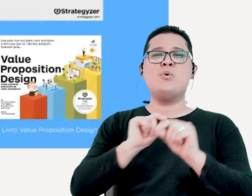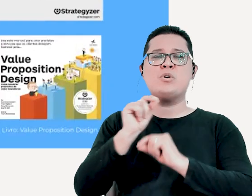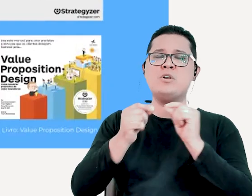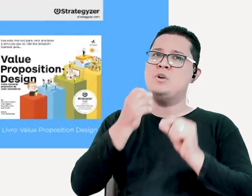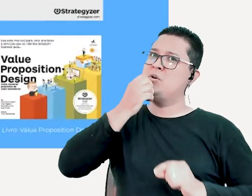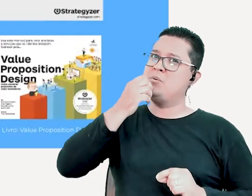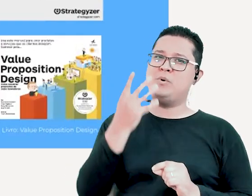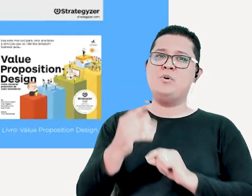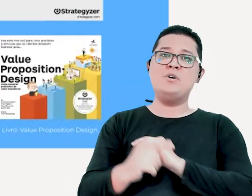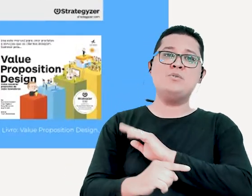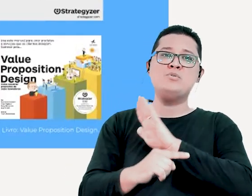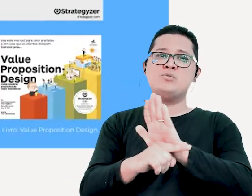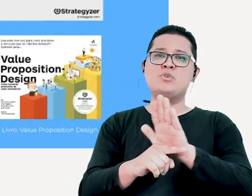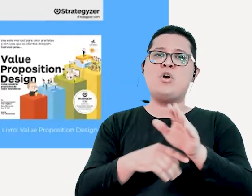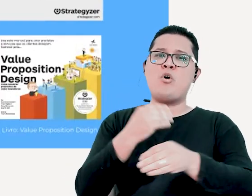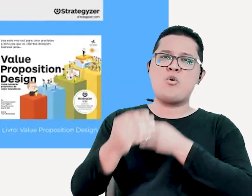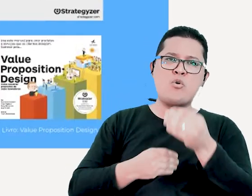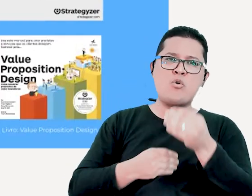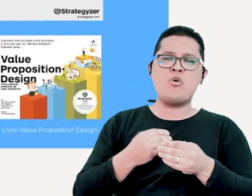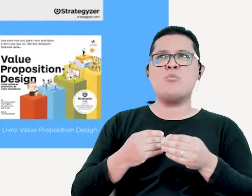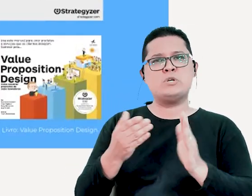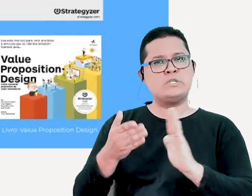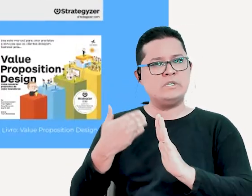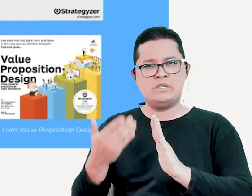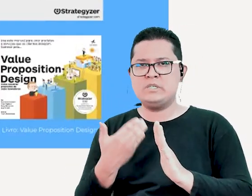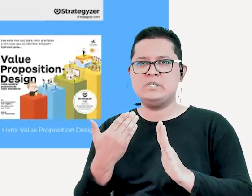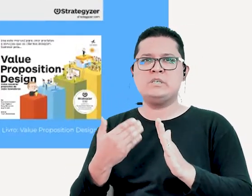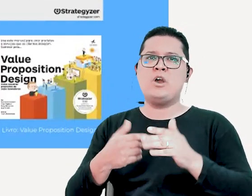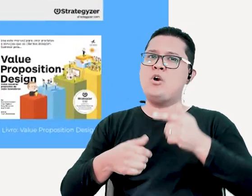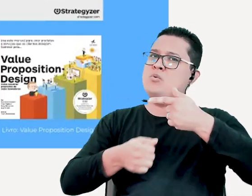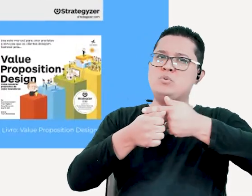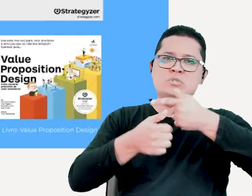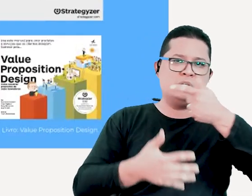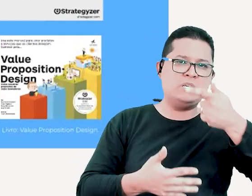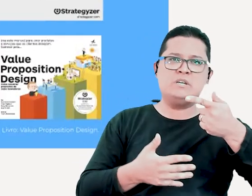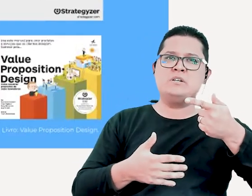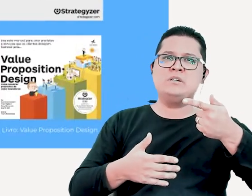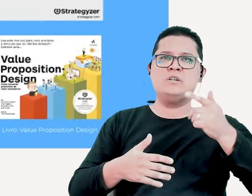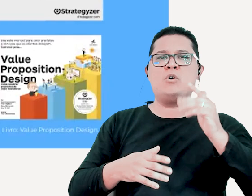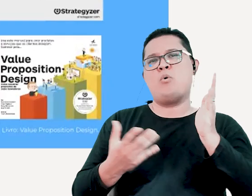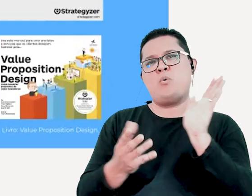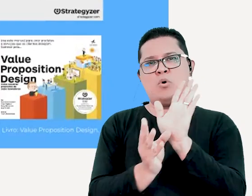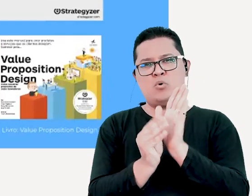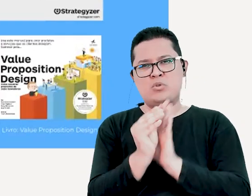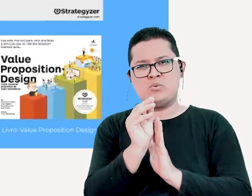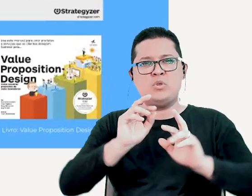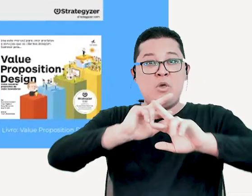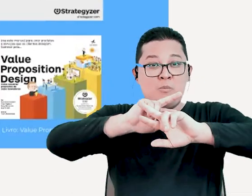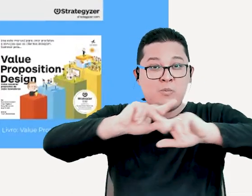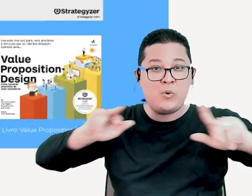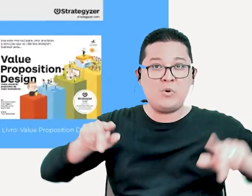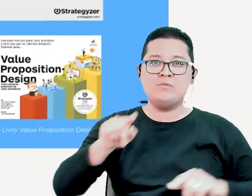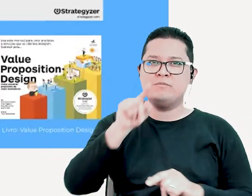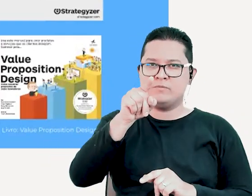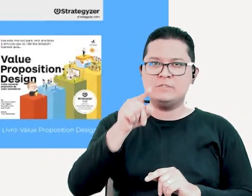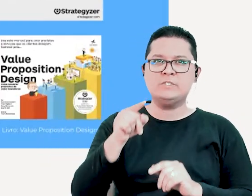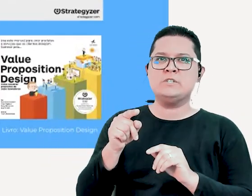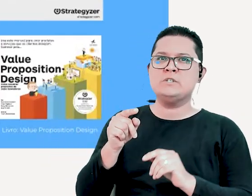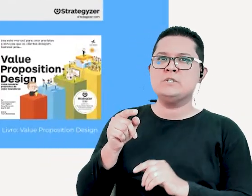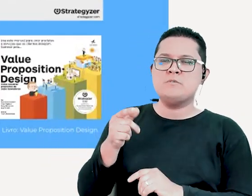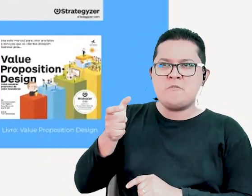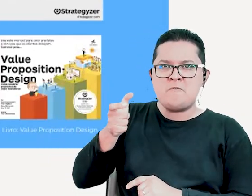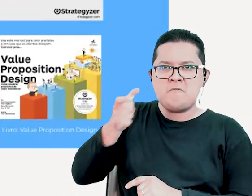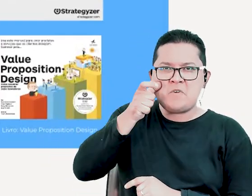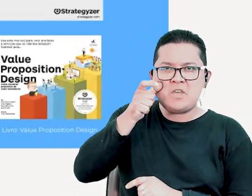os nossos glossários, ou seja, qualquer outro tipo de ferramenta que você considere, a gente tem que considerar eles um